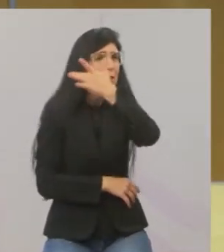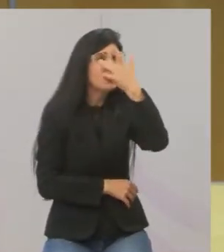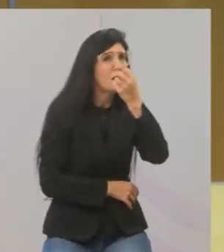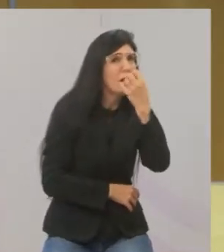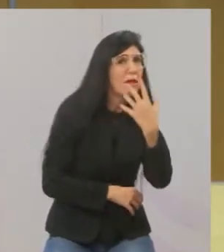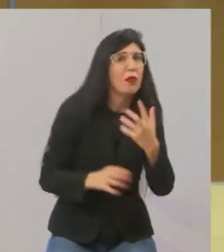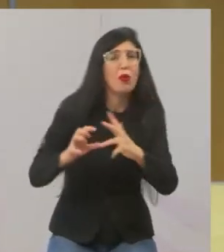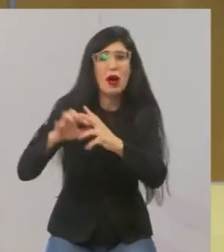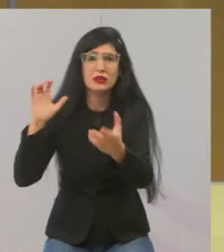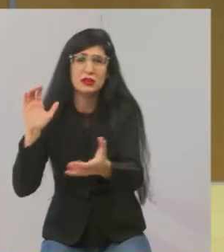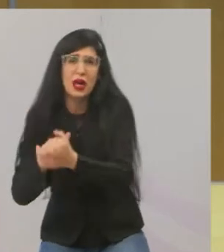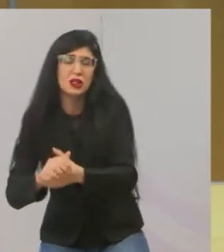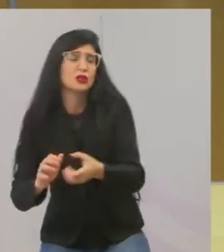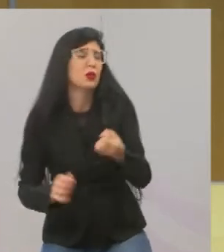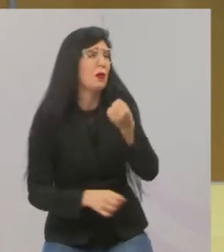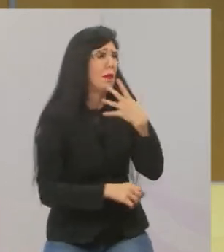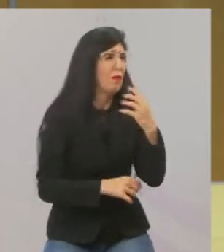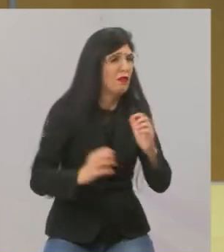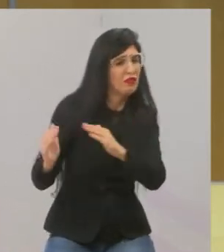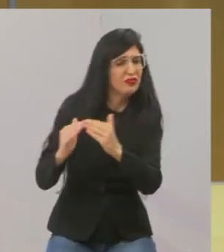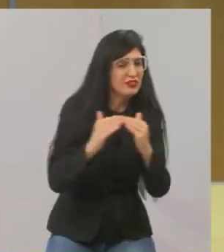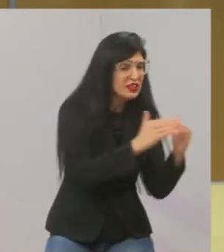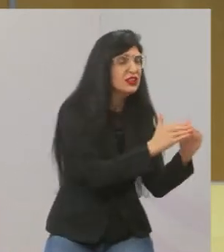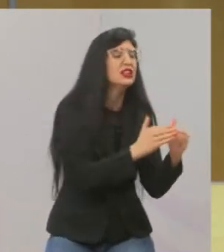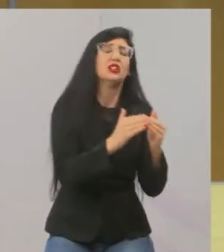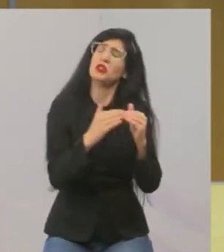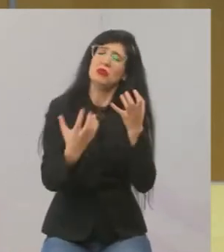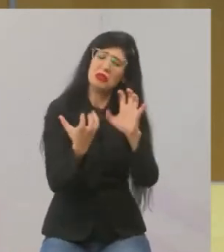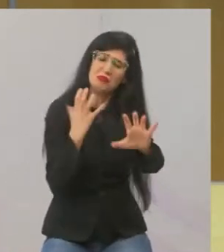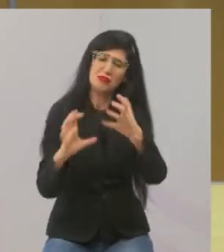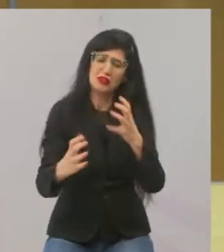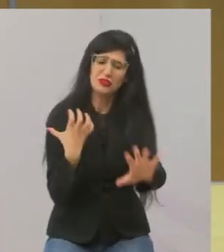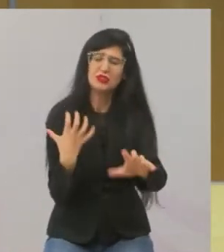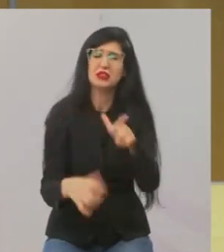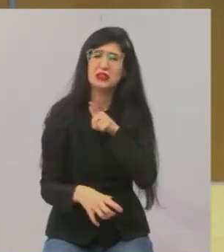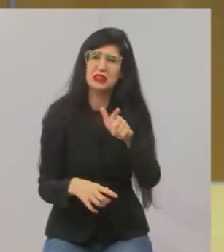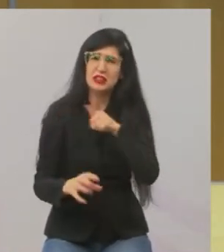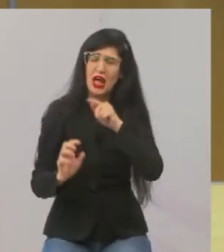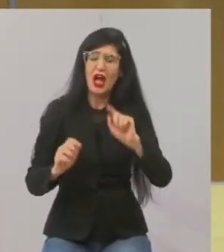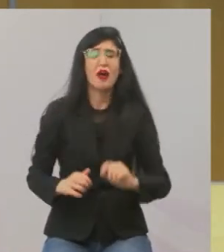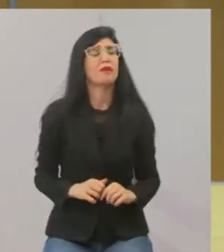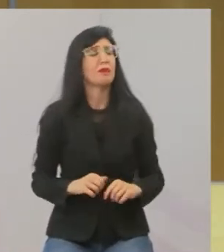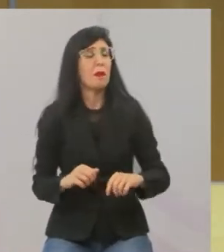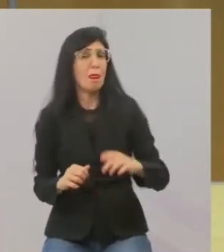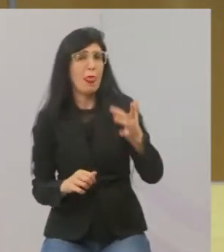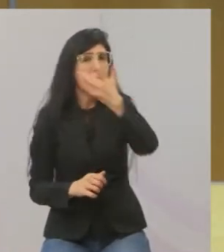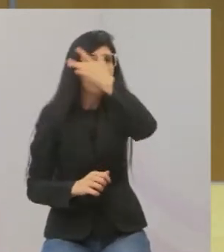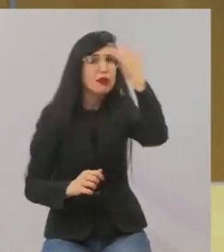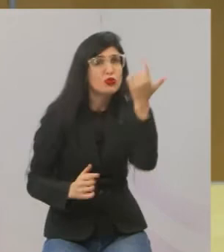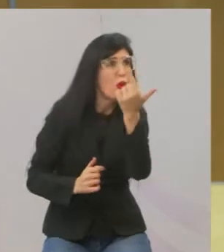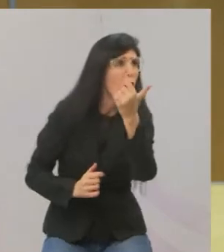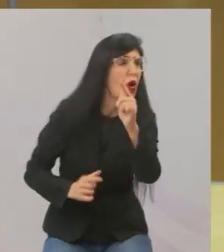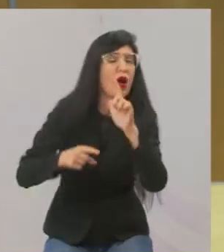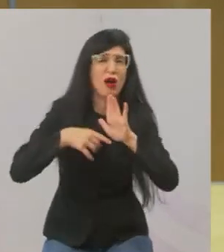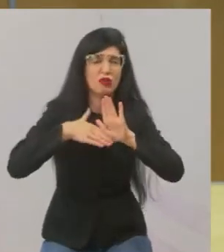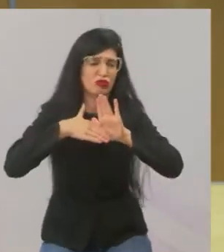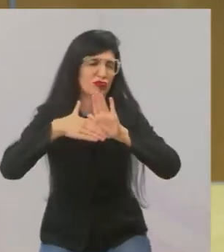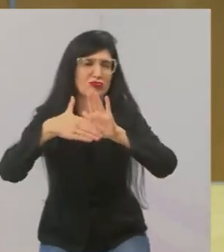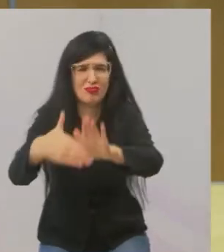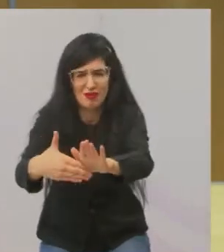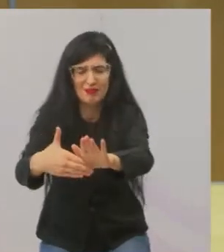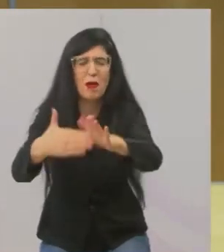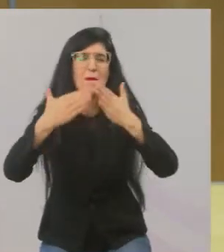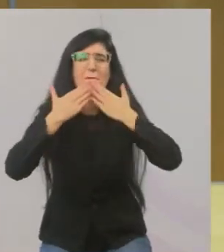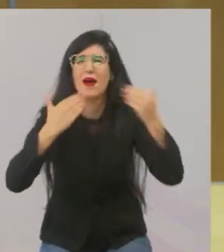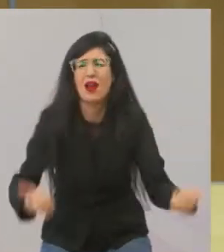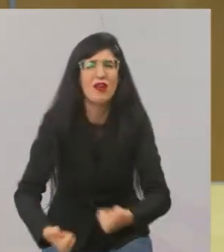vizinho, você vai pensar no próximo, entendeu? Você ajudar o próximo é a coisa mais maravilhosa que tem. E por que eu falei para você não